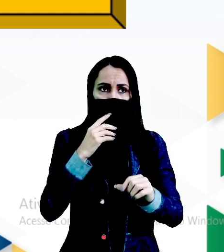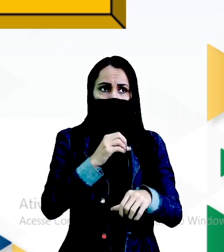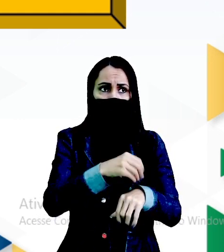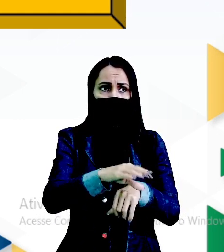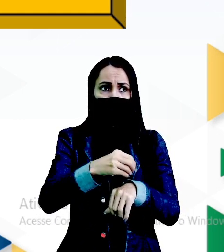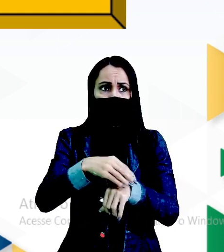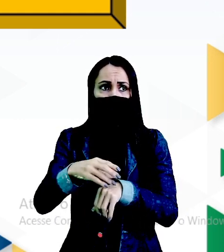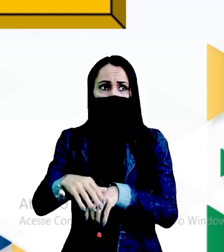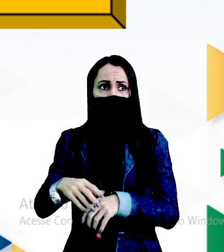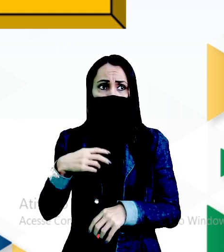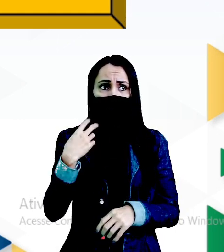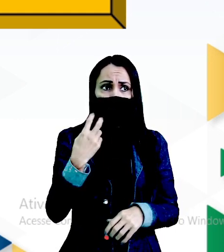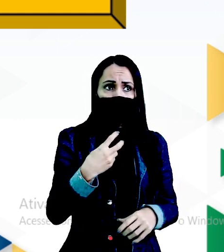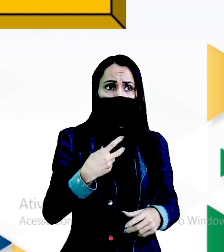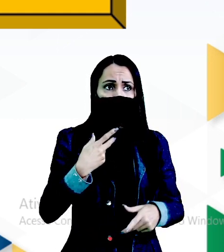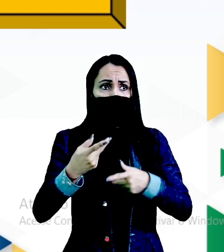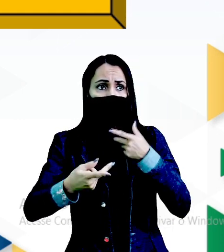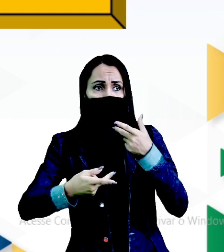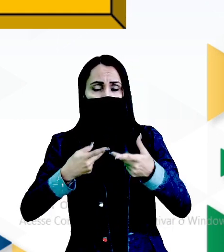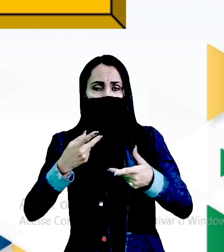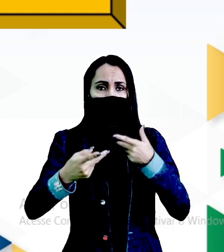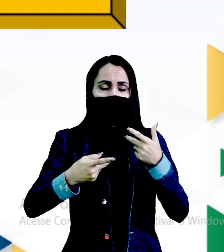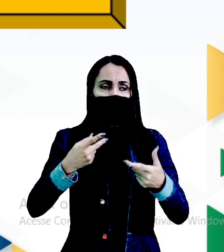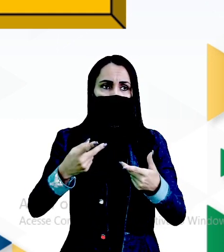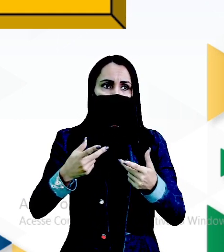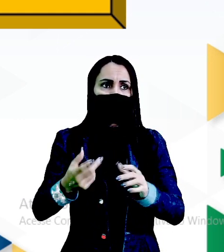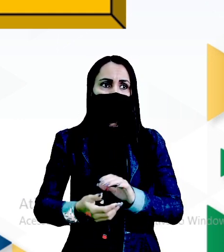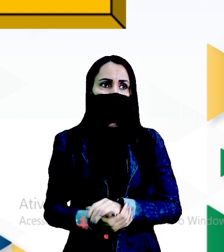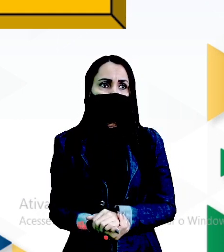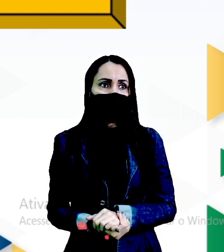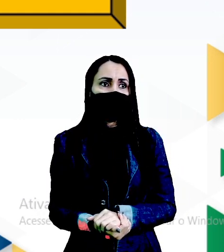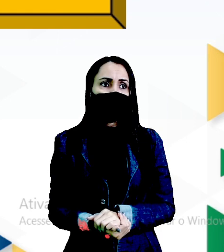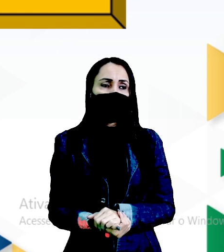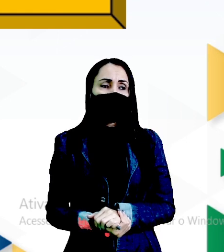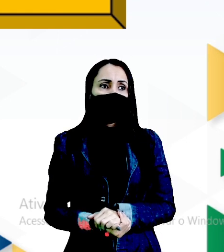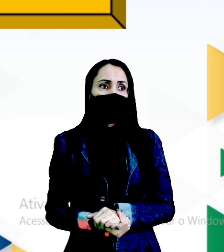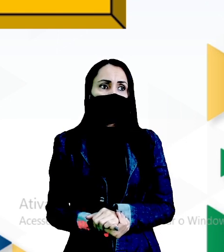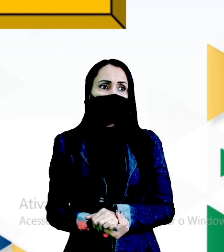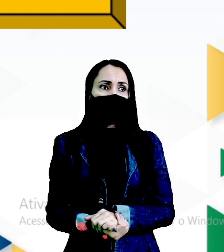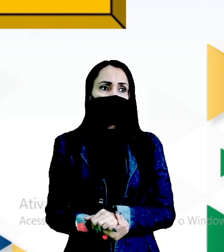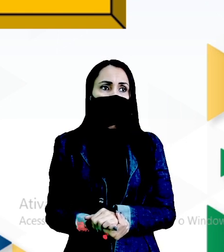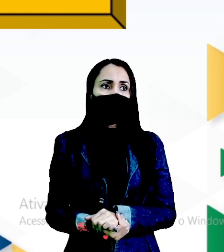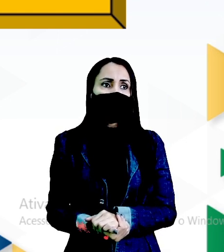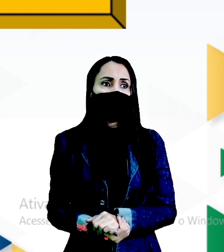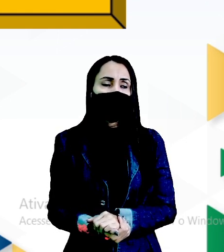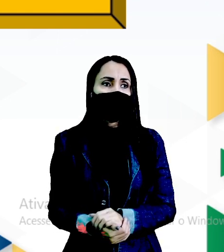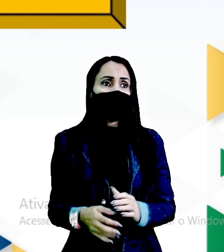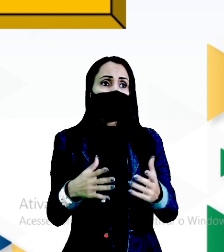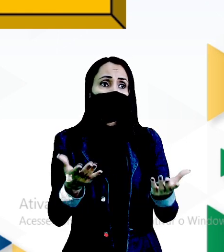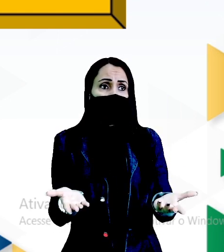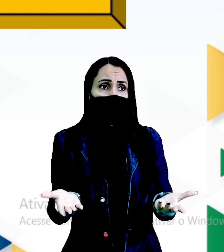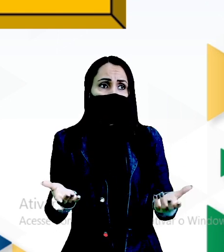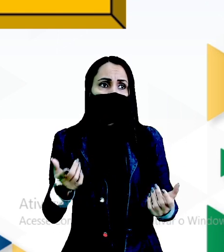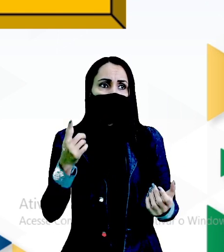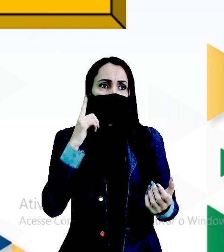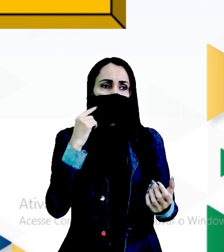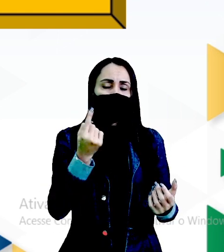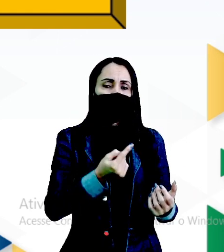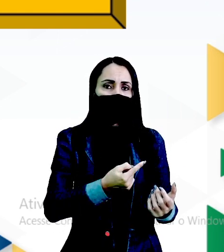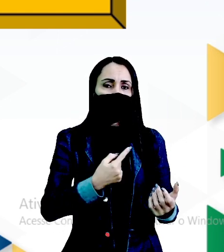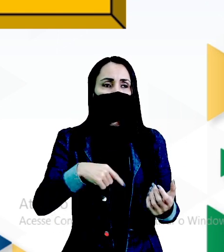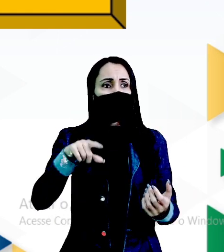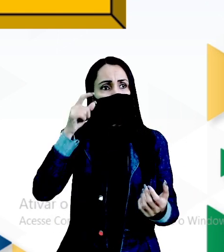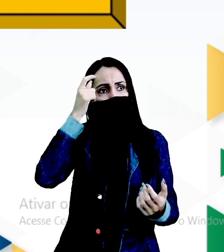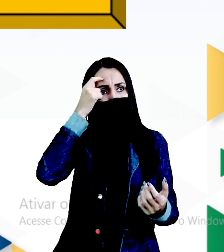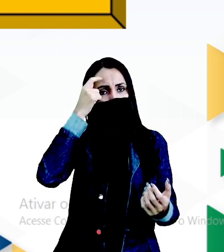oral, apresentam desenlaces inesperados, exagerados, sem lógicas, irracionais